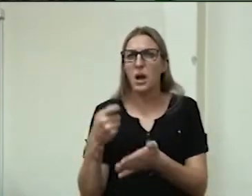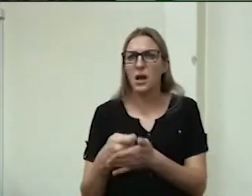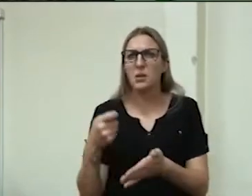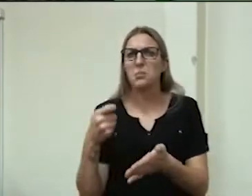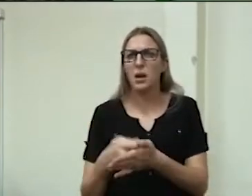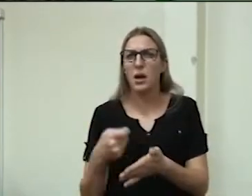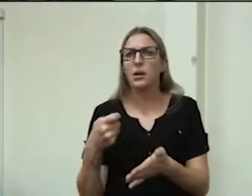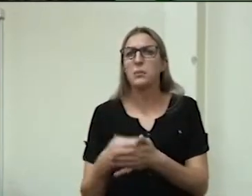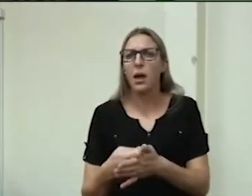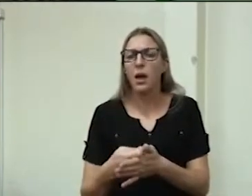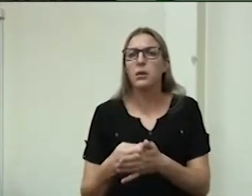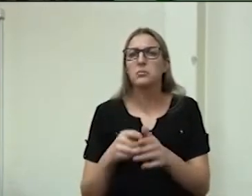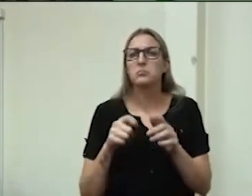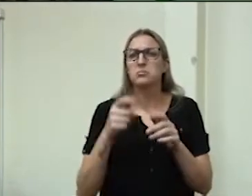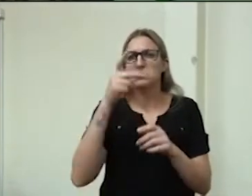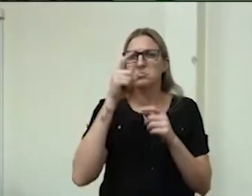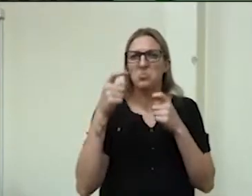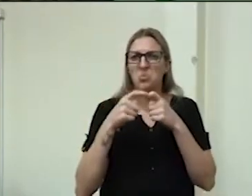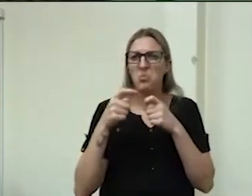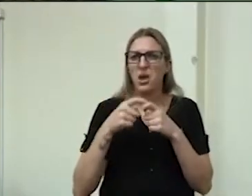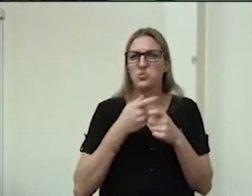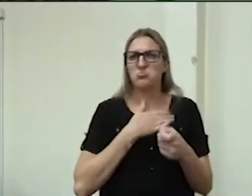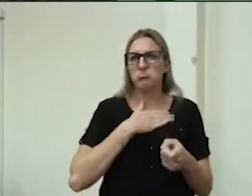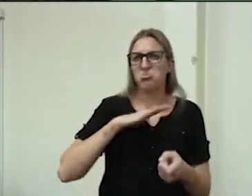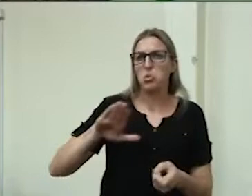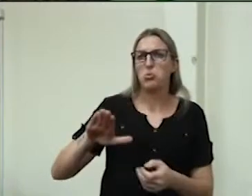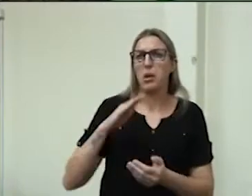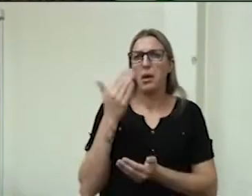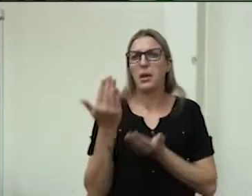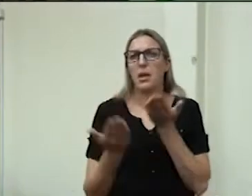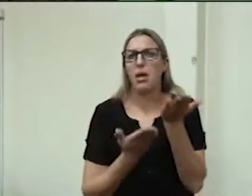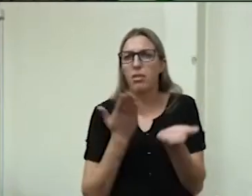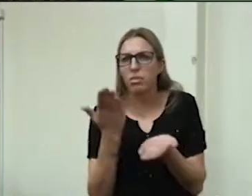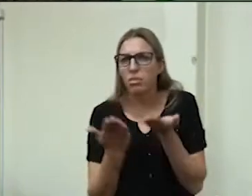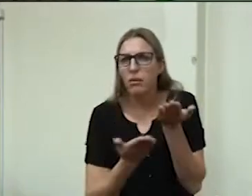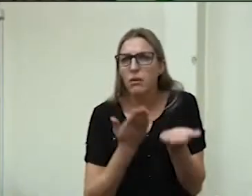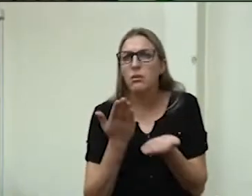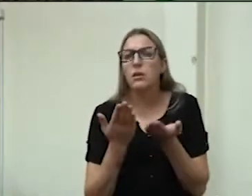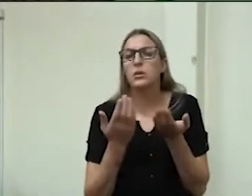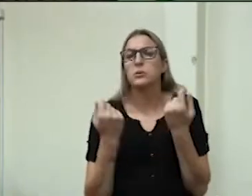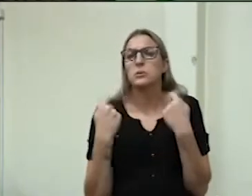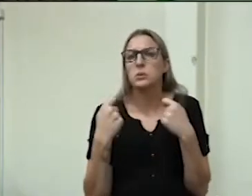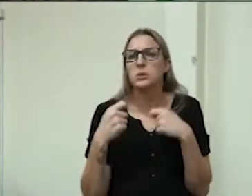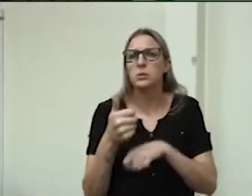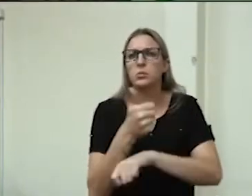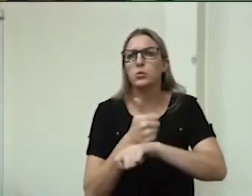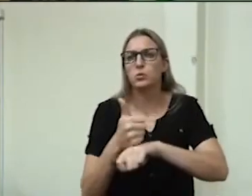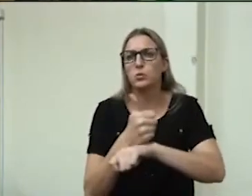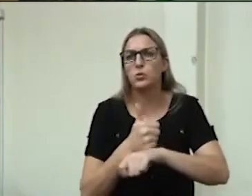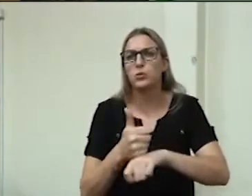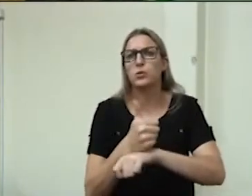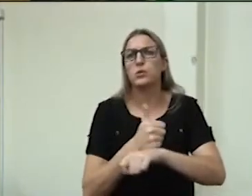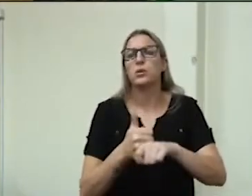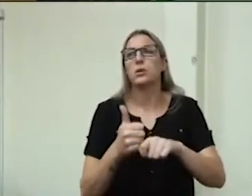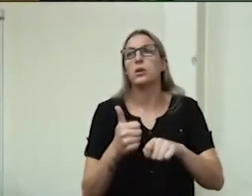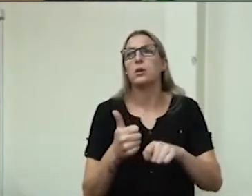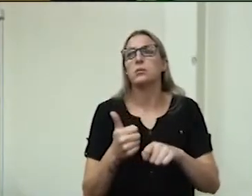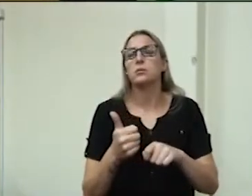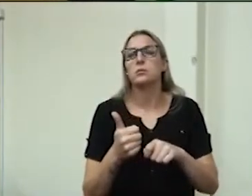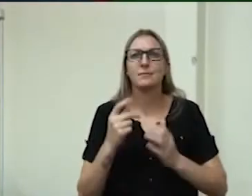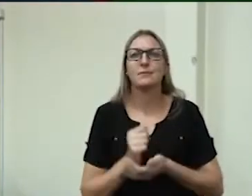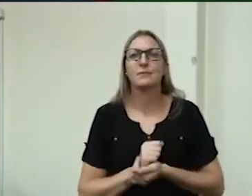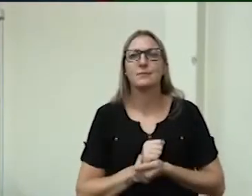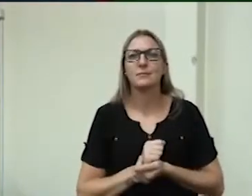atendo o plano de saúde. Então, acho que nós temos que chegar ao ponto que as pessoas profissionais se disponibilizem a